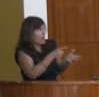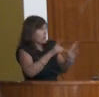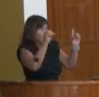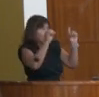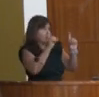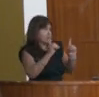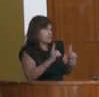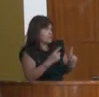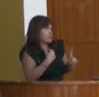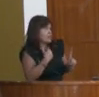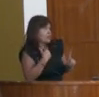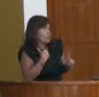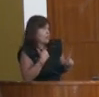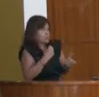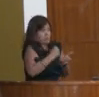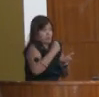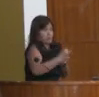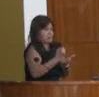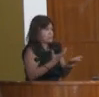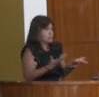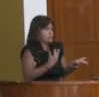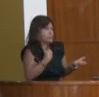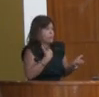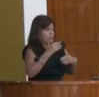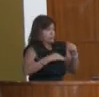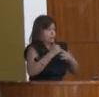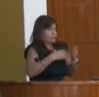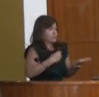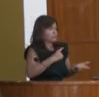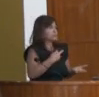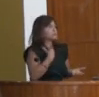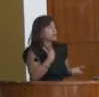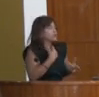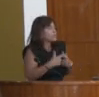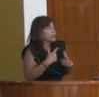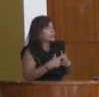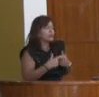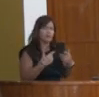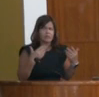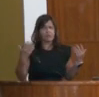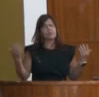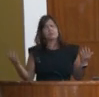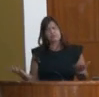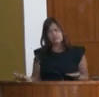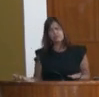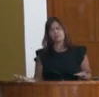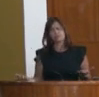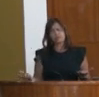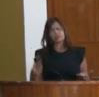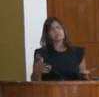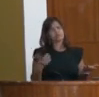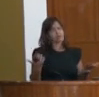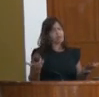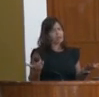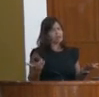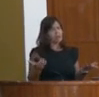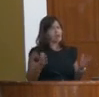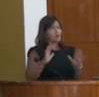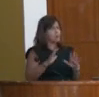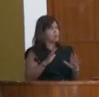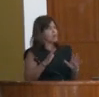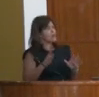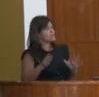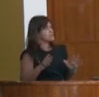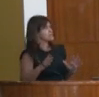ser contratada num determinado cargo. E isso é uma coisa, vamos combinar aqui, gente, é muito lógico, porque o